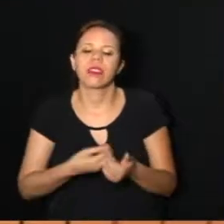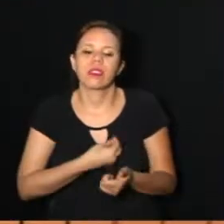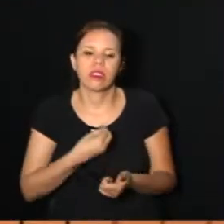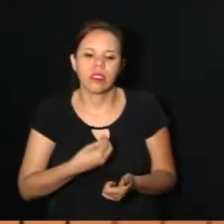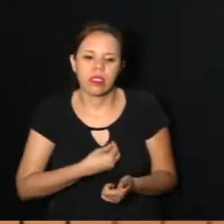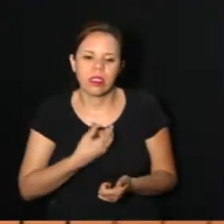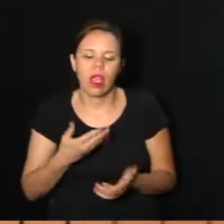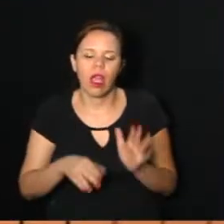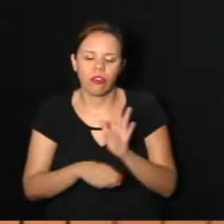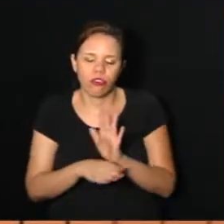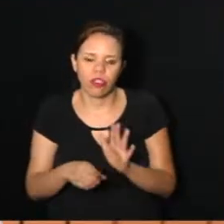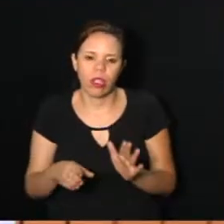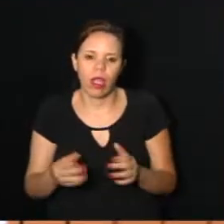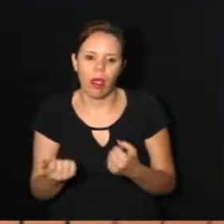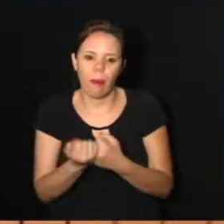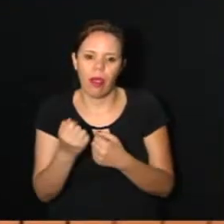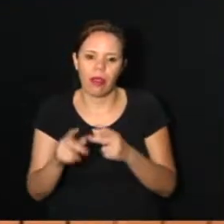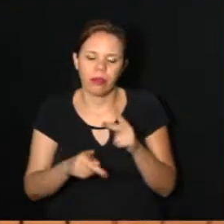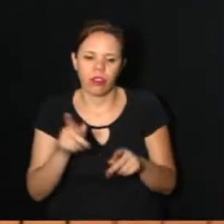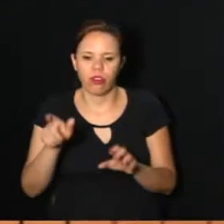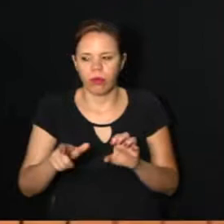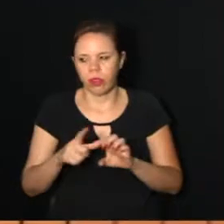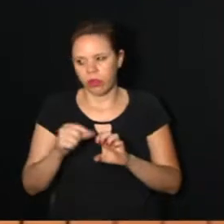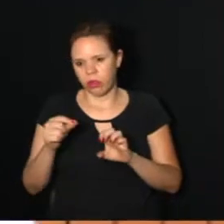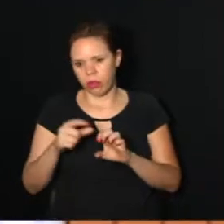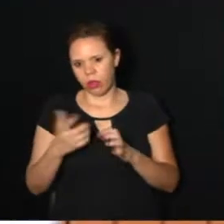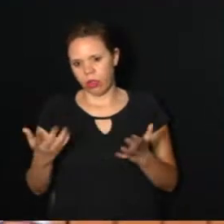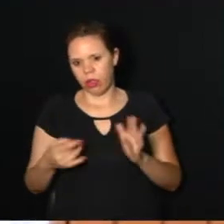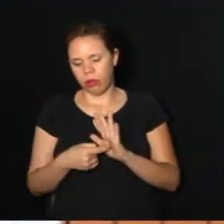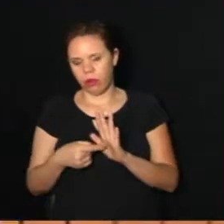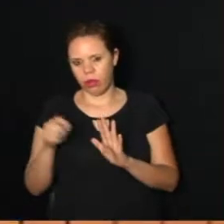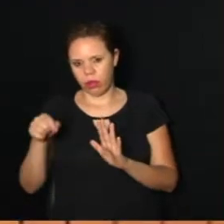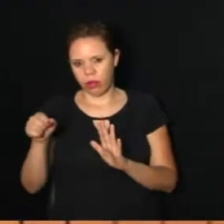do empreendedor. E eu quero, inclusive, destacar aqui,